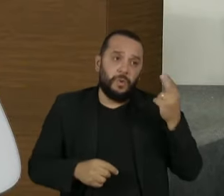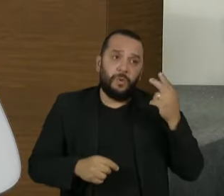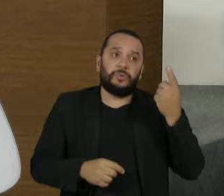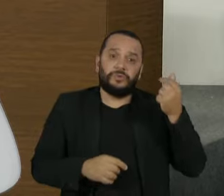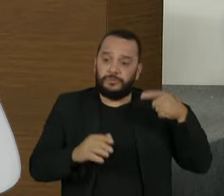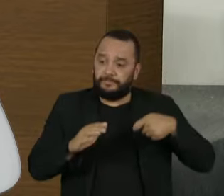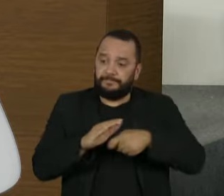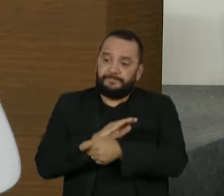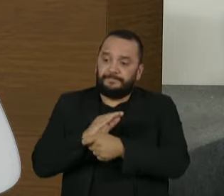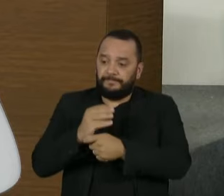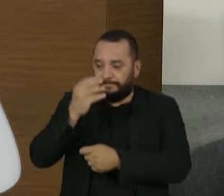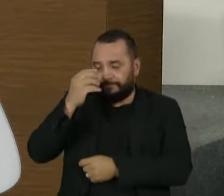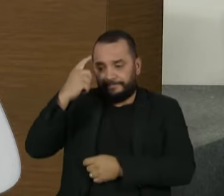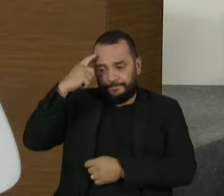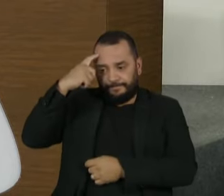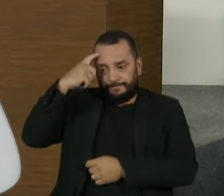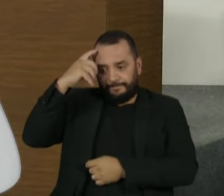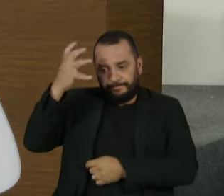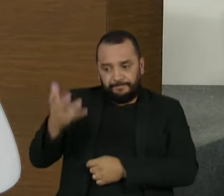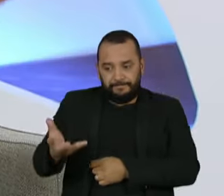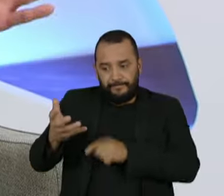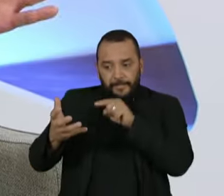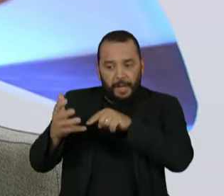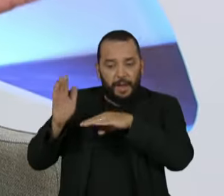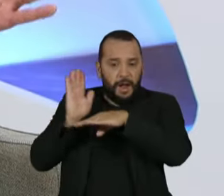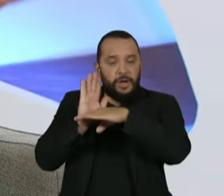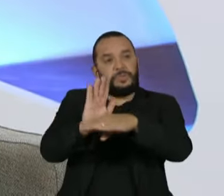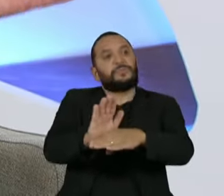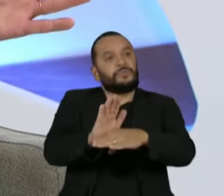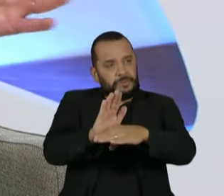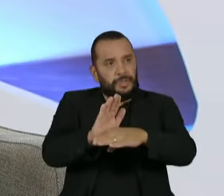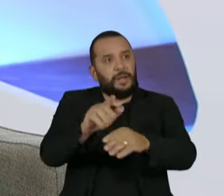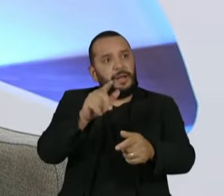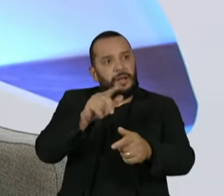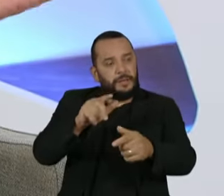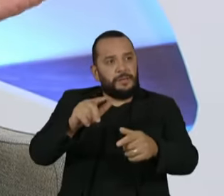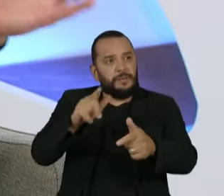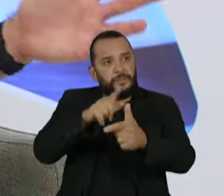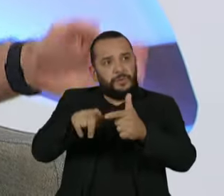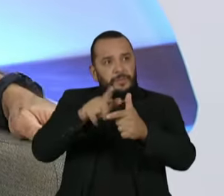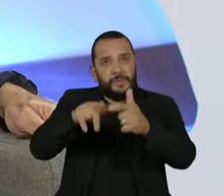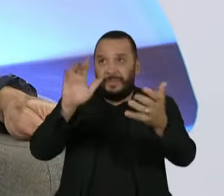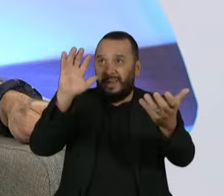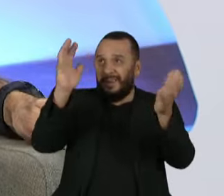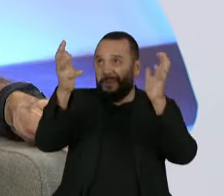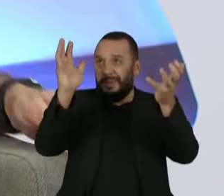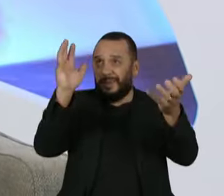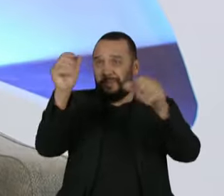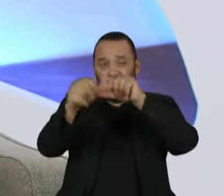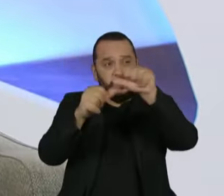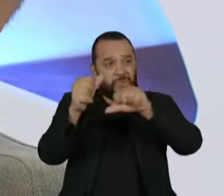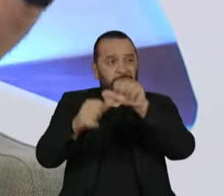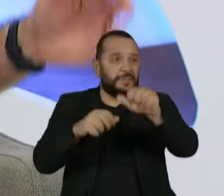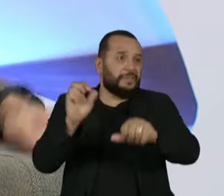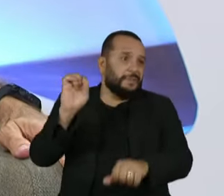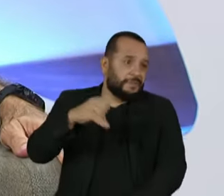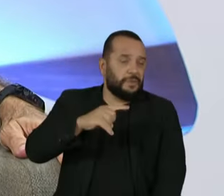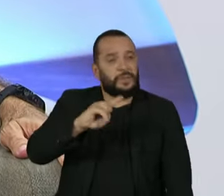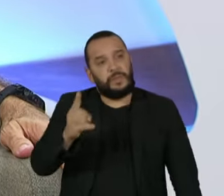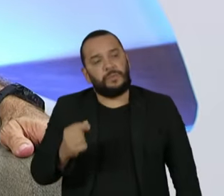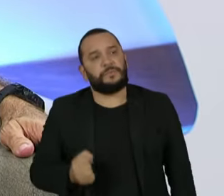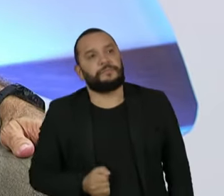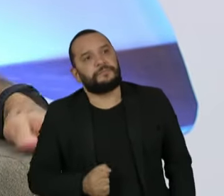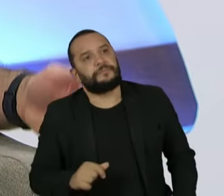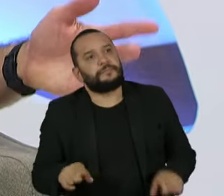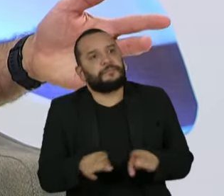inteligência artificial ela ajudaria a gente resolver esse problema melhor ou não mais gente a entender como resolver esse problema não com a gente por exemplo